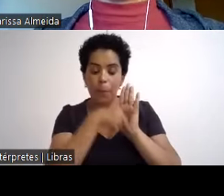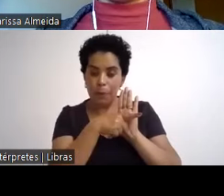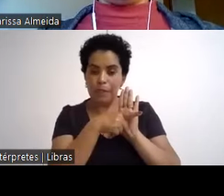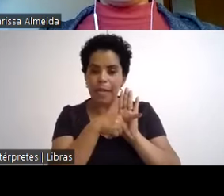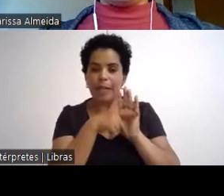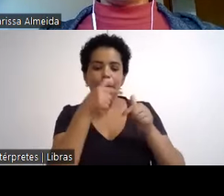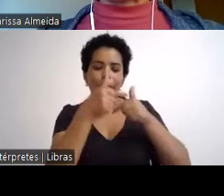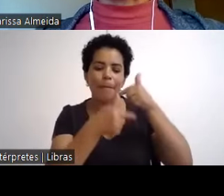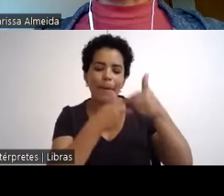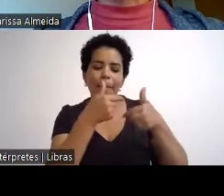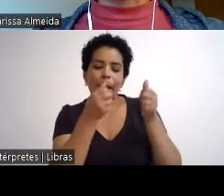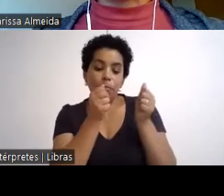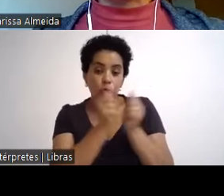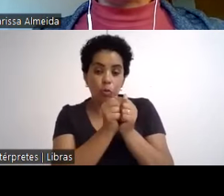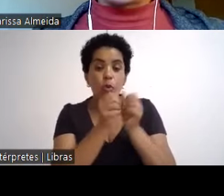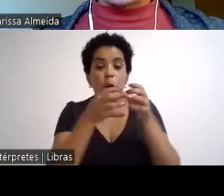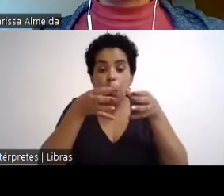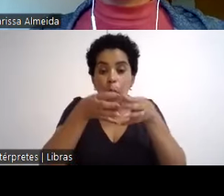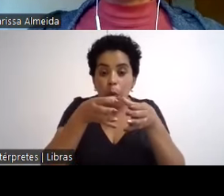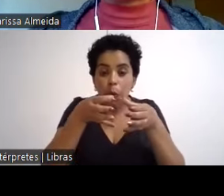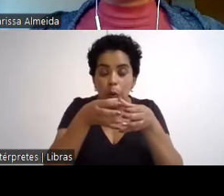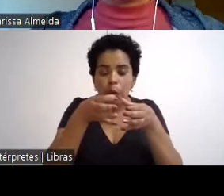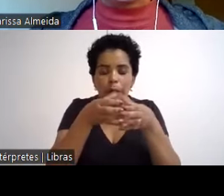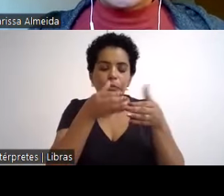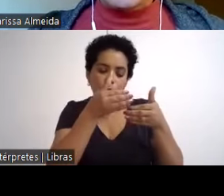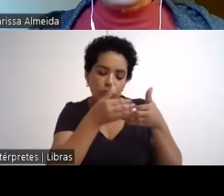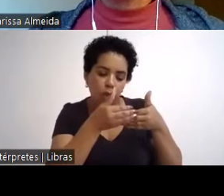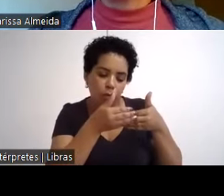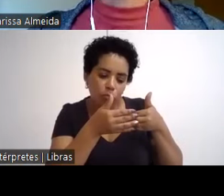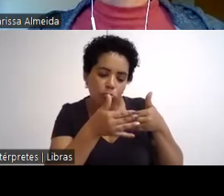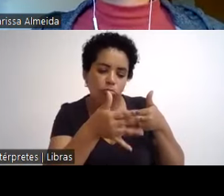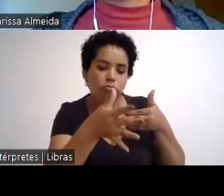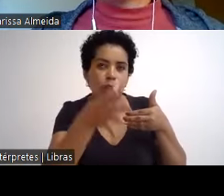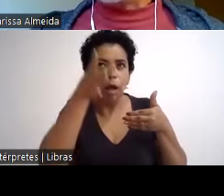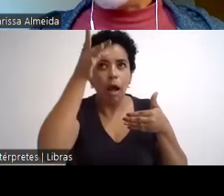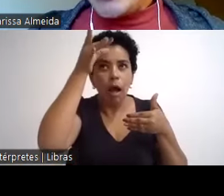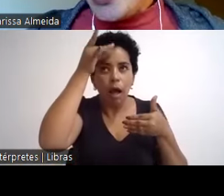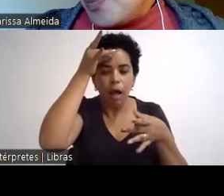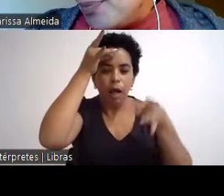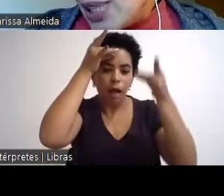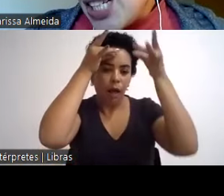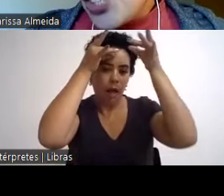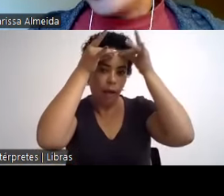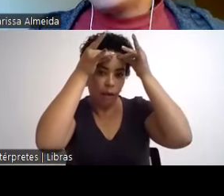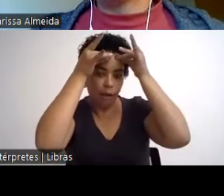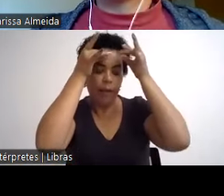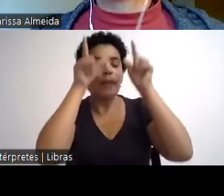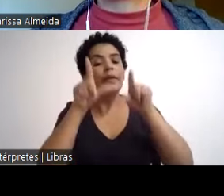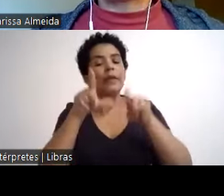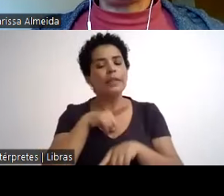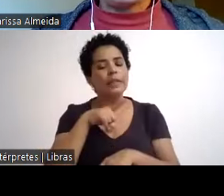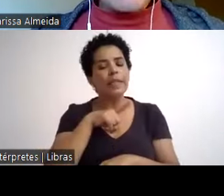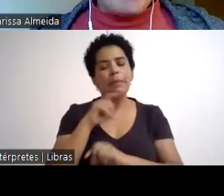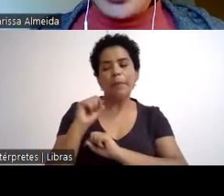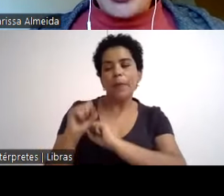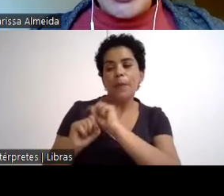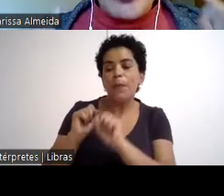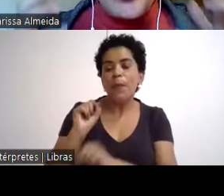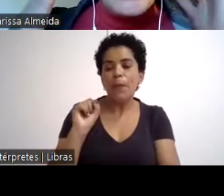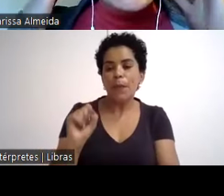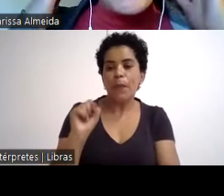trabalharmos juntos e a partir desse projeto a gente ir aprendendo. A gente também tem uma questão que é, de